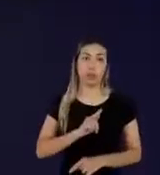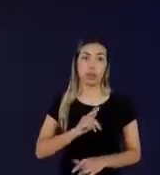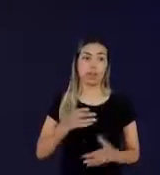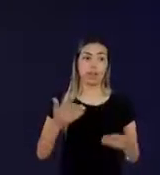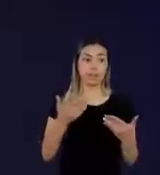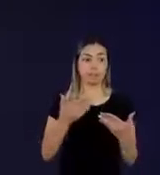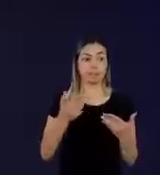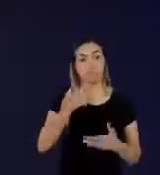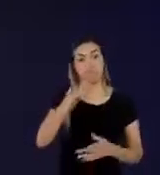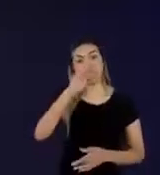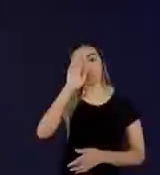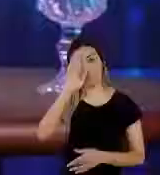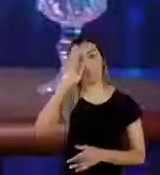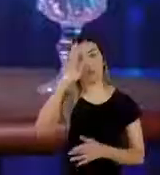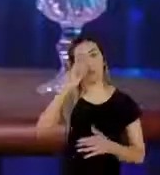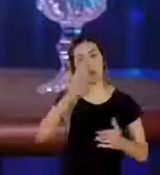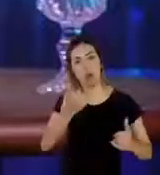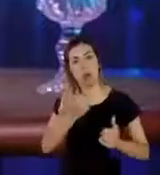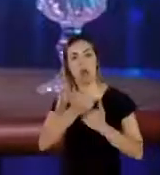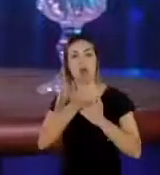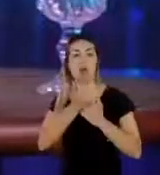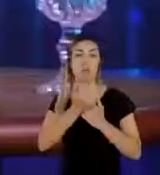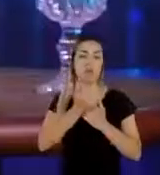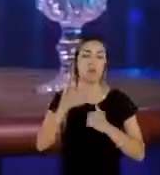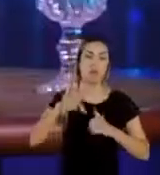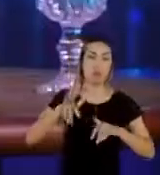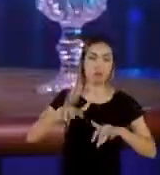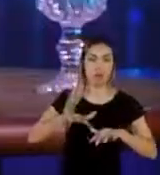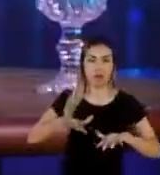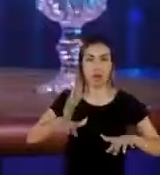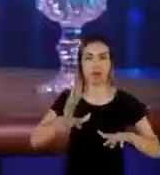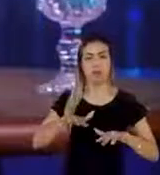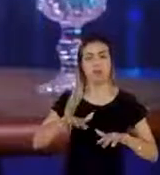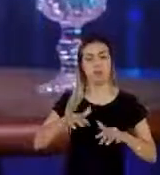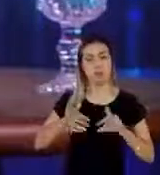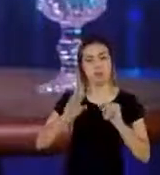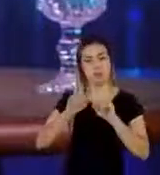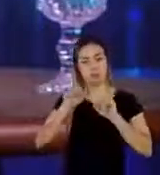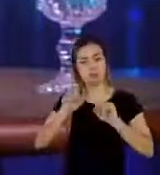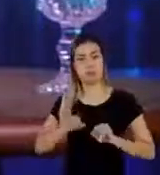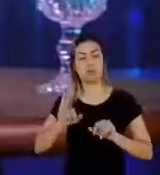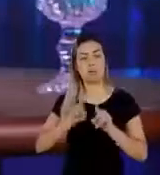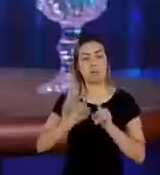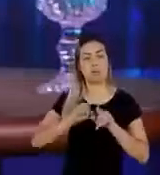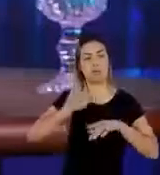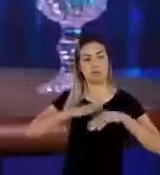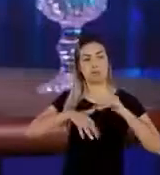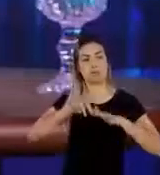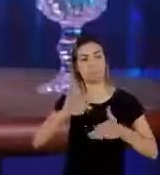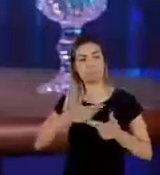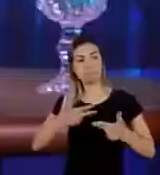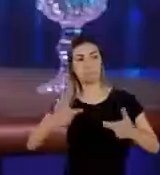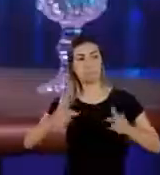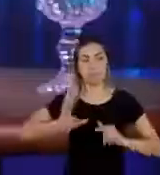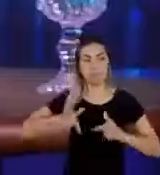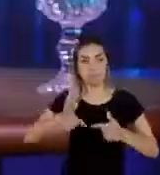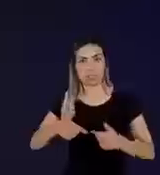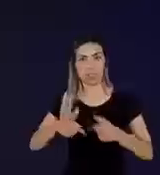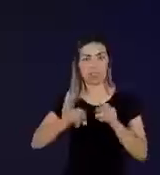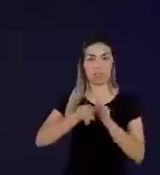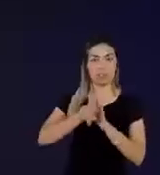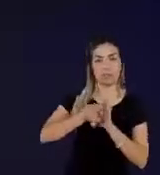financiador do sistema, do programa, né? E das ações realmente de pesquisa e